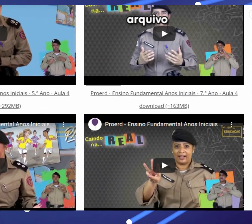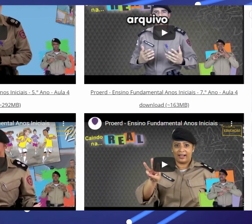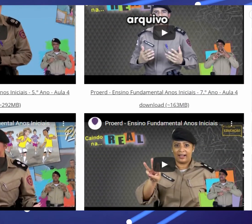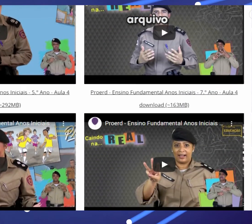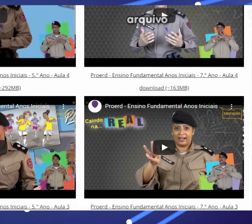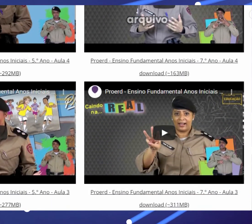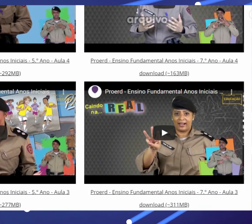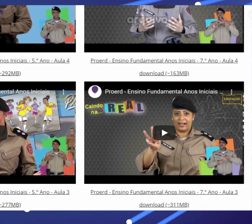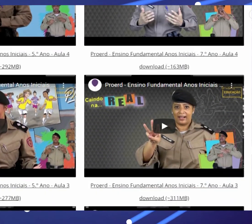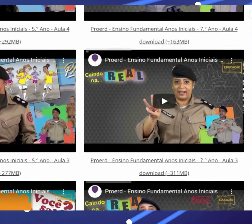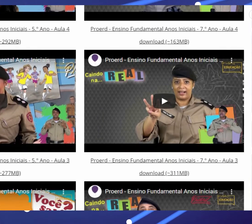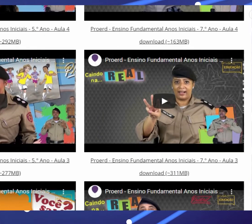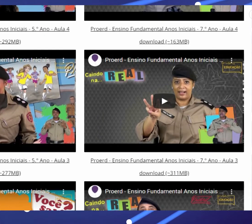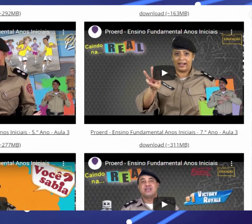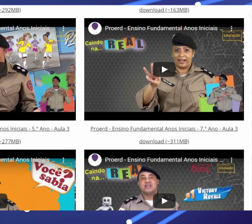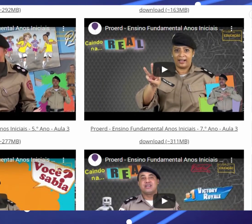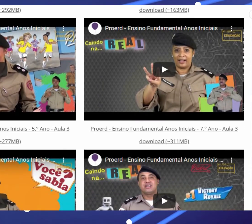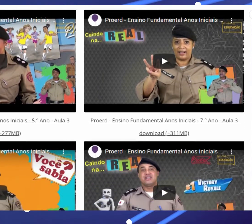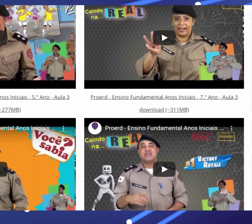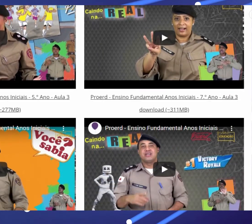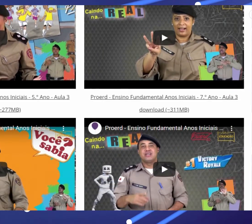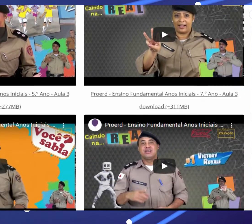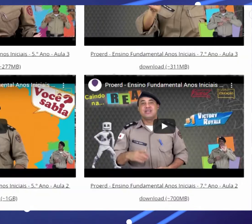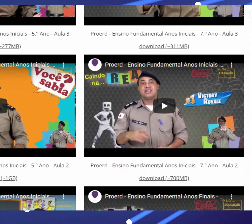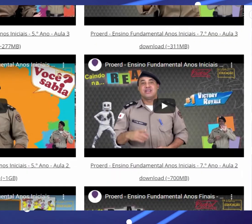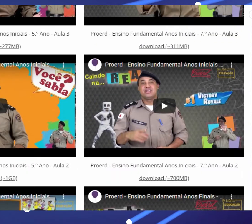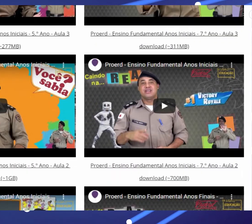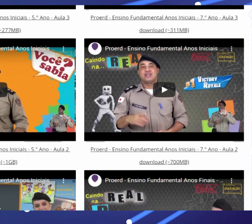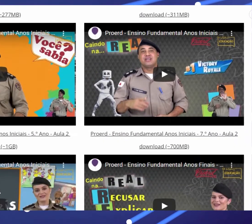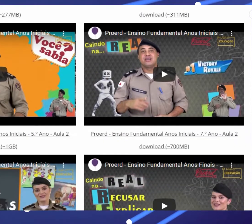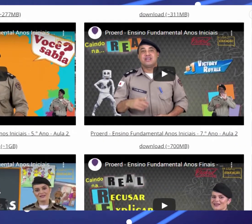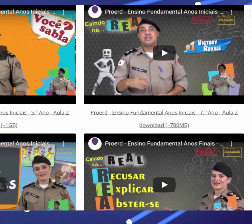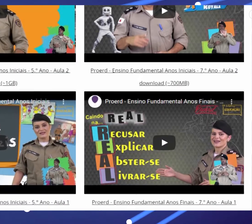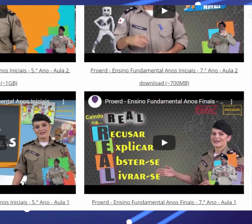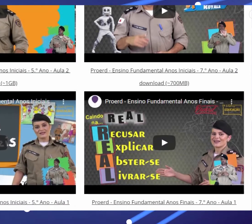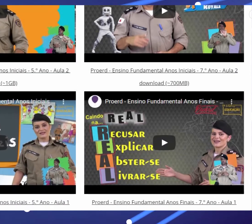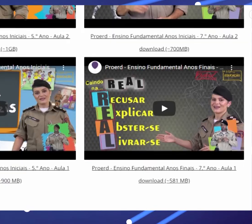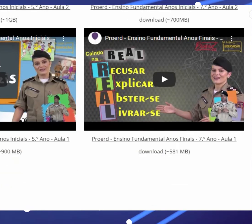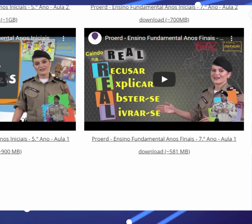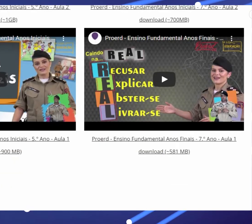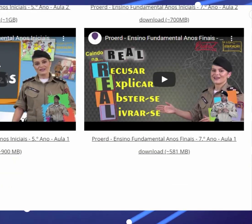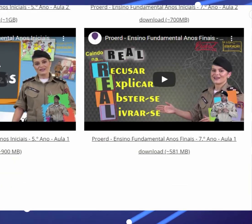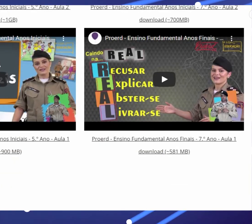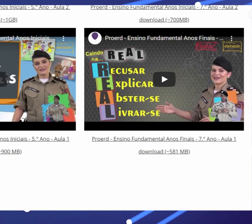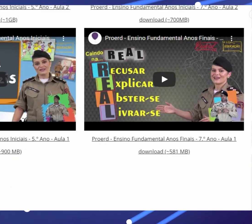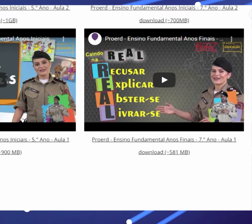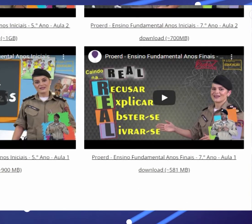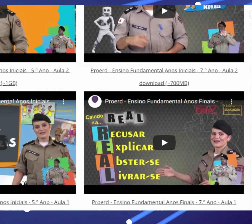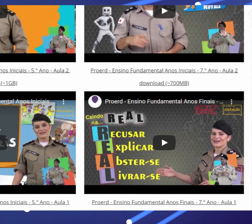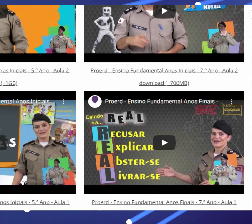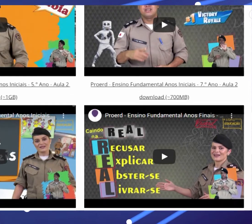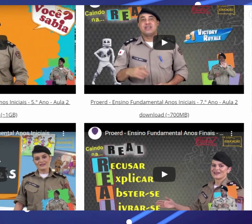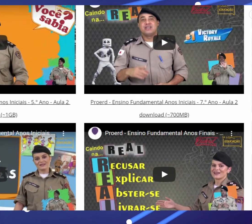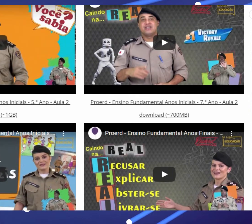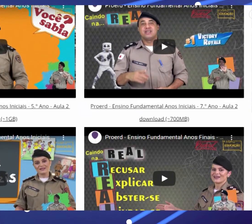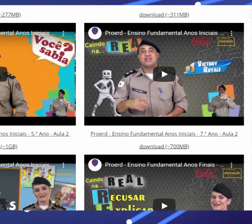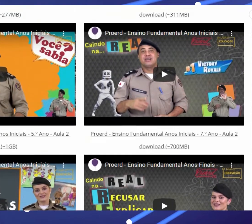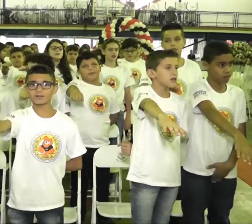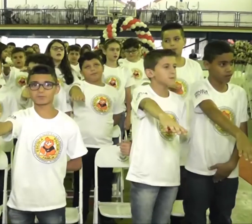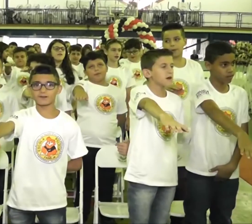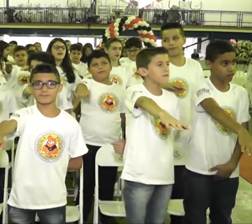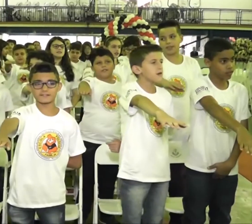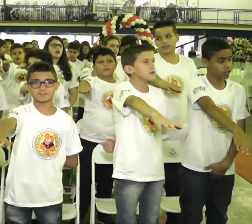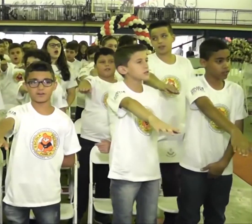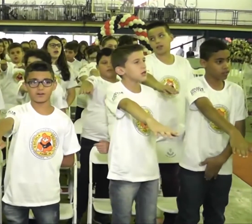mesmo nesse momento que ninguém esperava né nesse momento de pandemia porém não podemos perder o vínculo